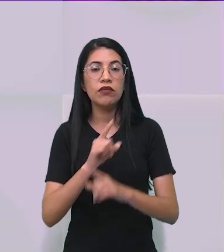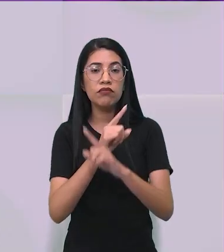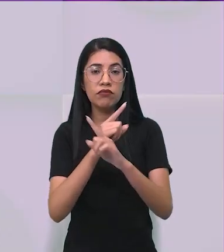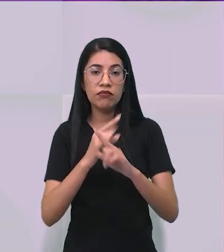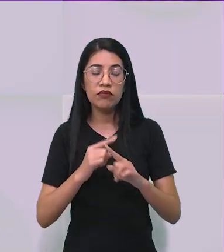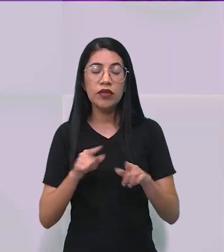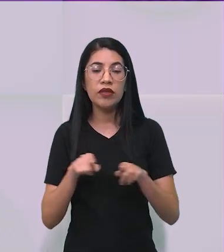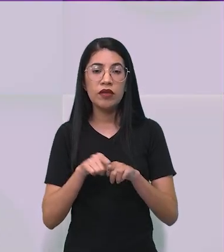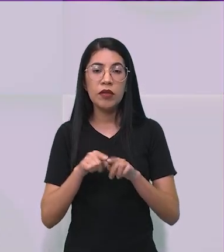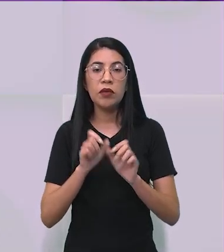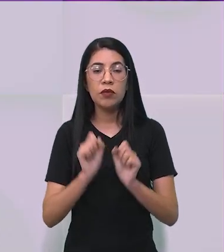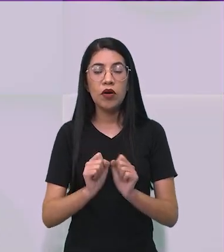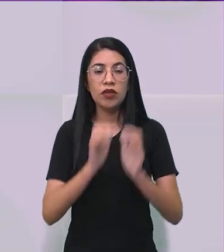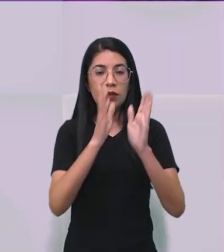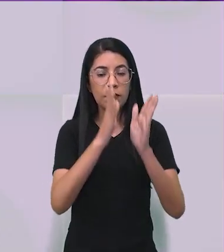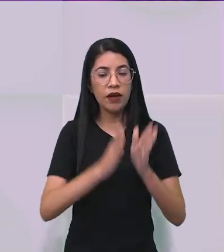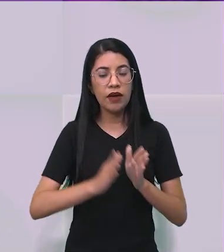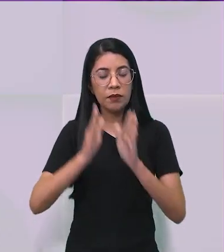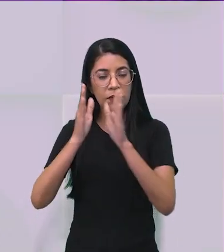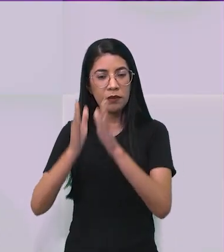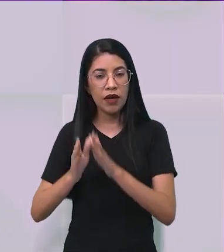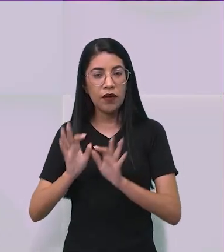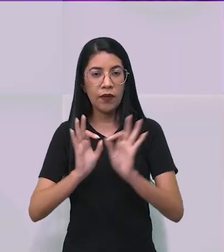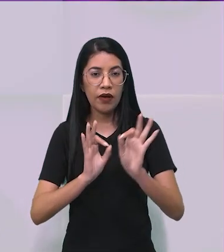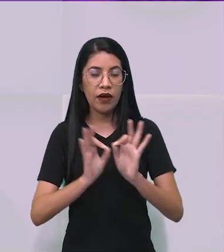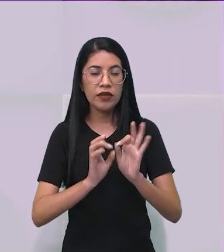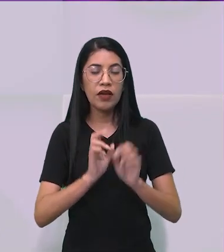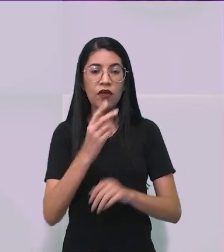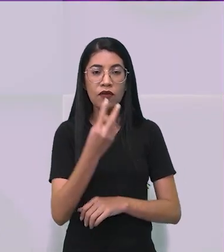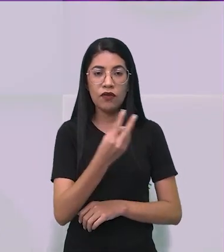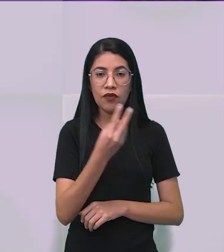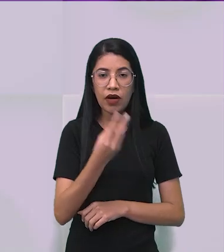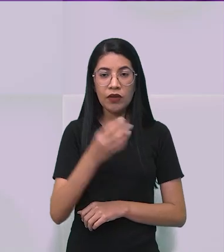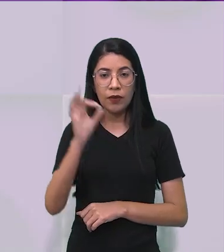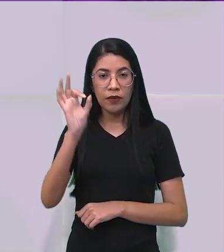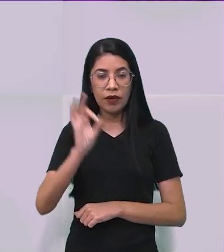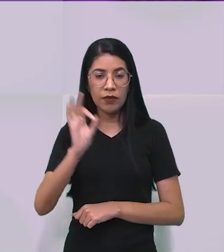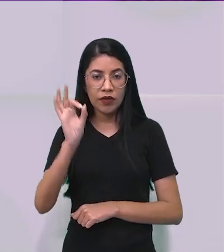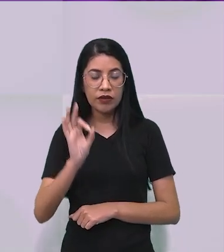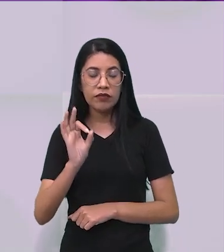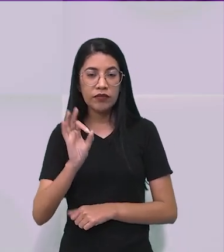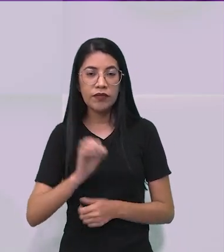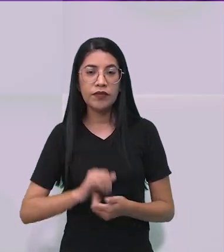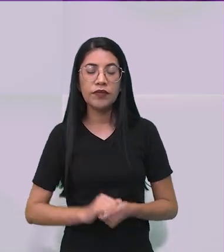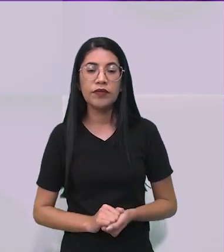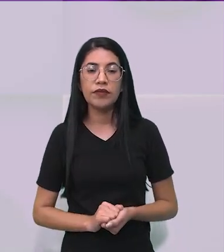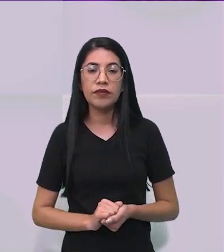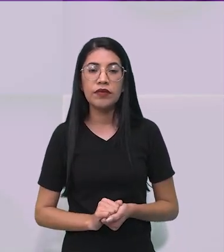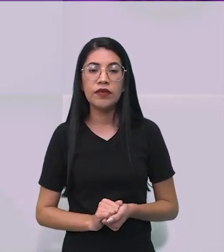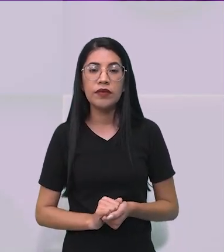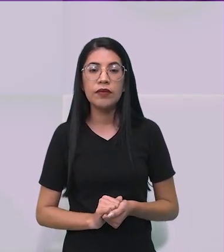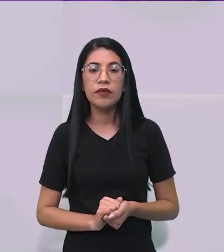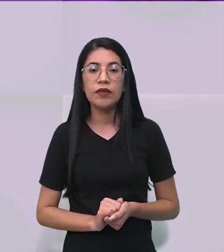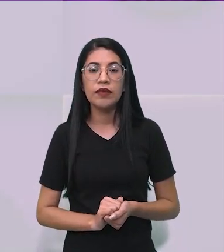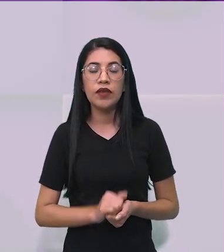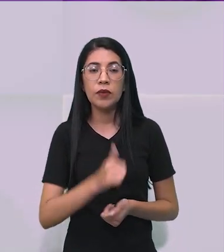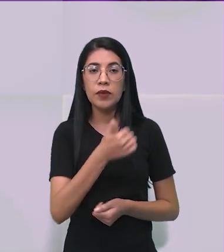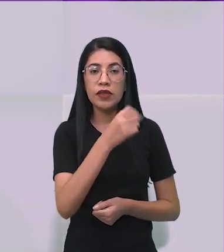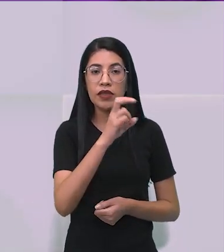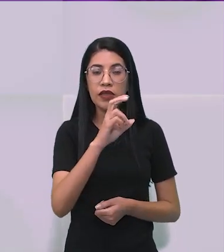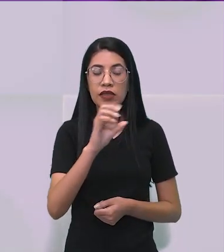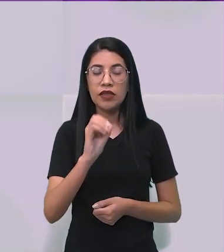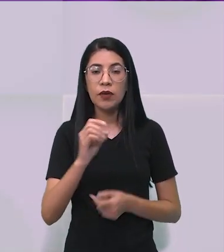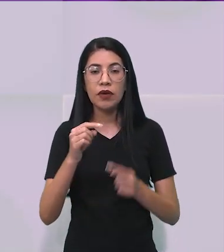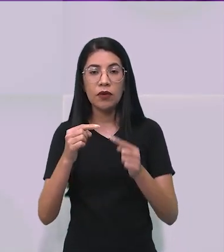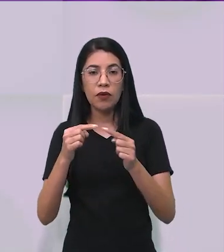coluna os valores, na outra coluna você vai colocar a porcentagem. Então, você vai dizer que 150 corresponde a